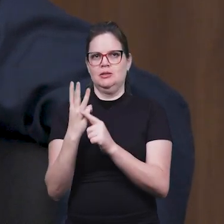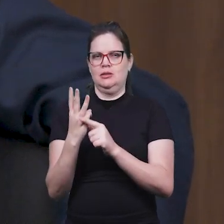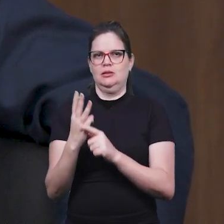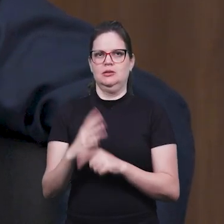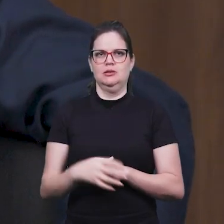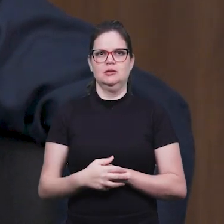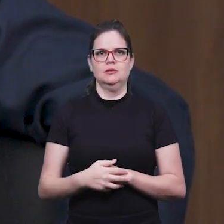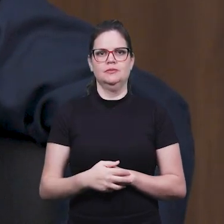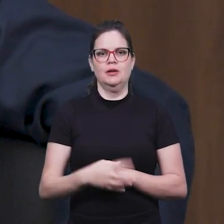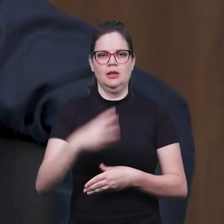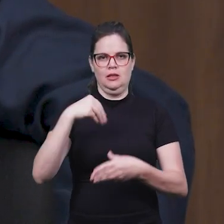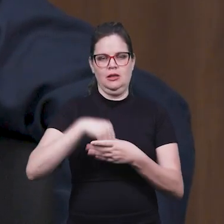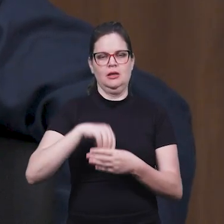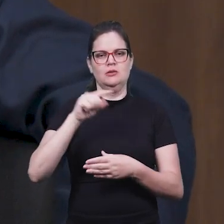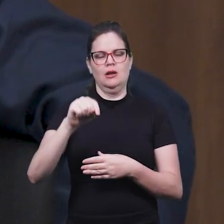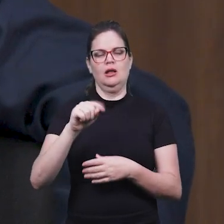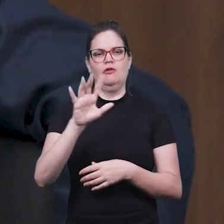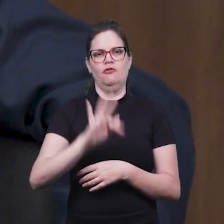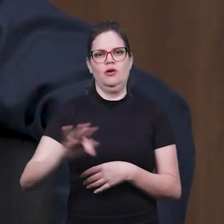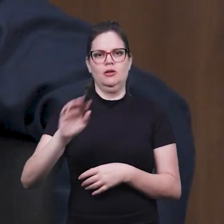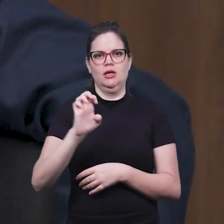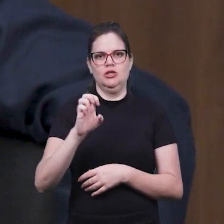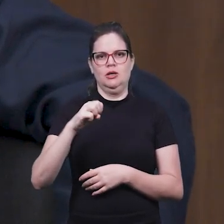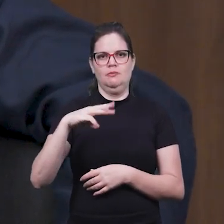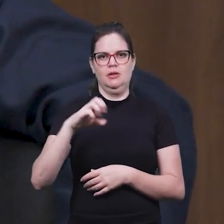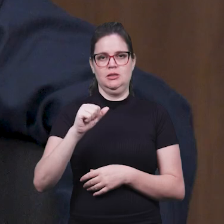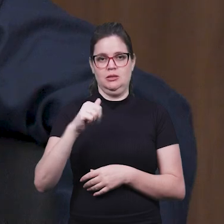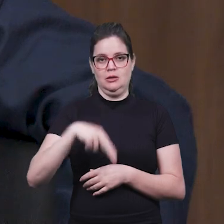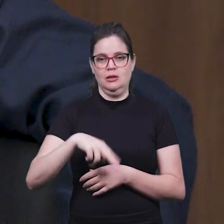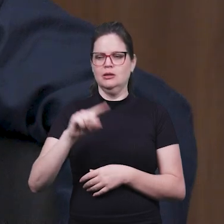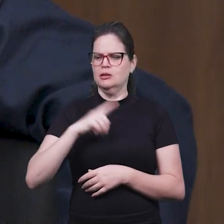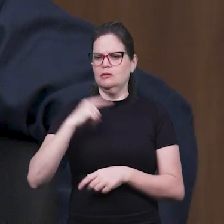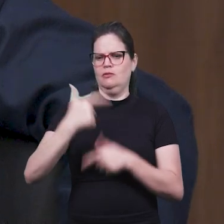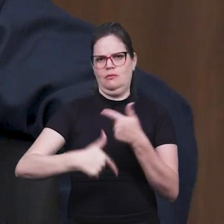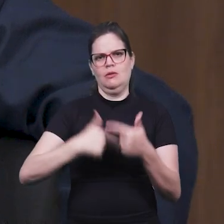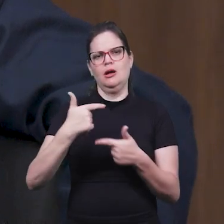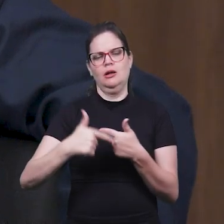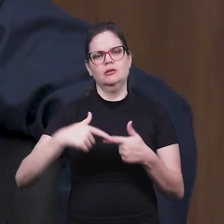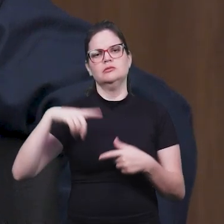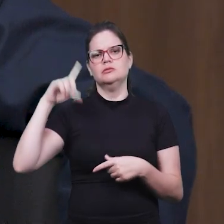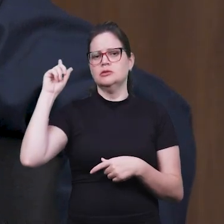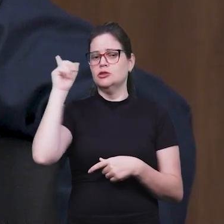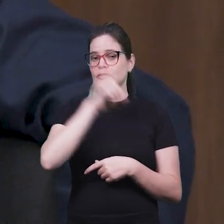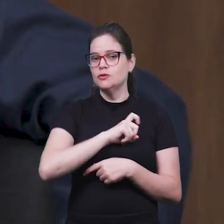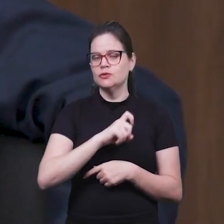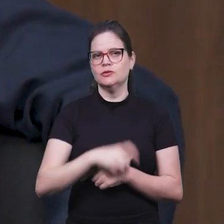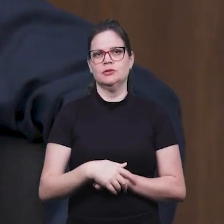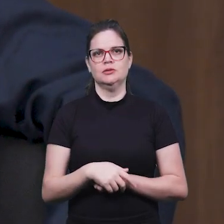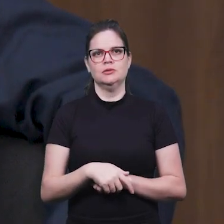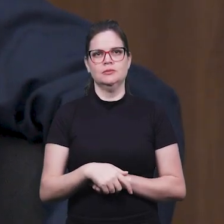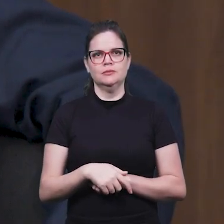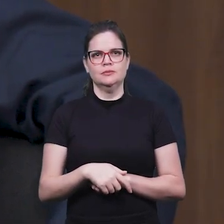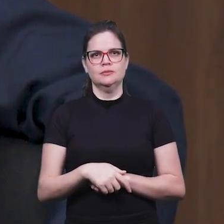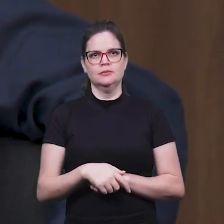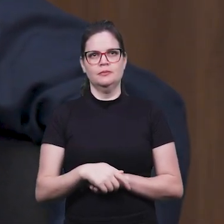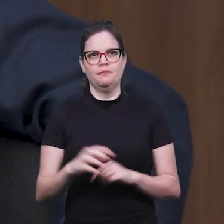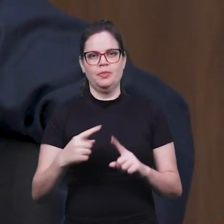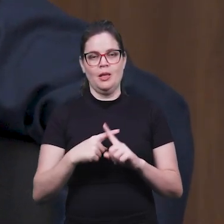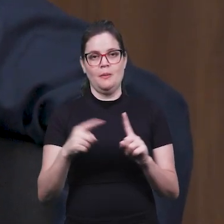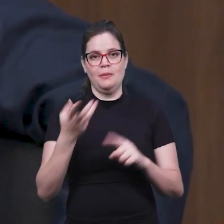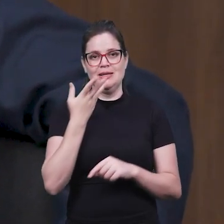EMESCAN. Então, foi uma luta muito grande para trazê-las. Agora, a infância